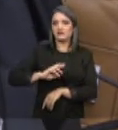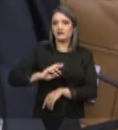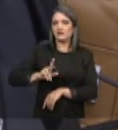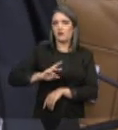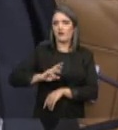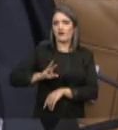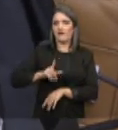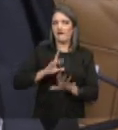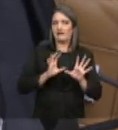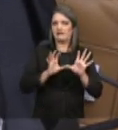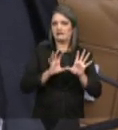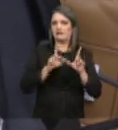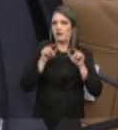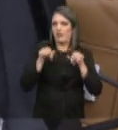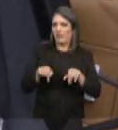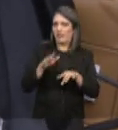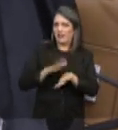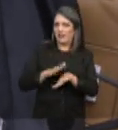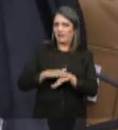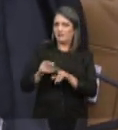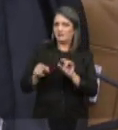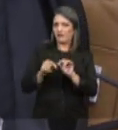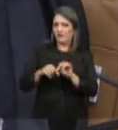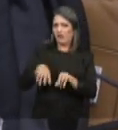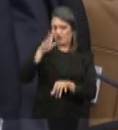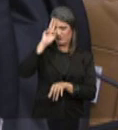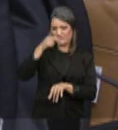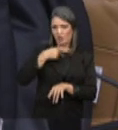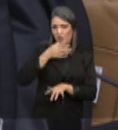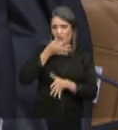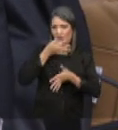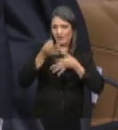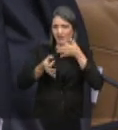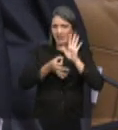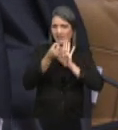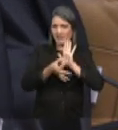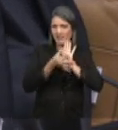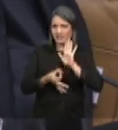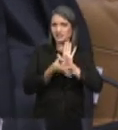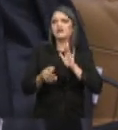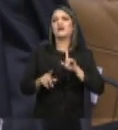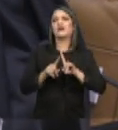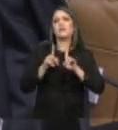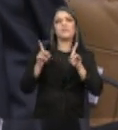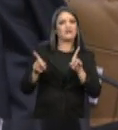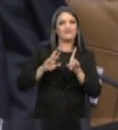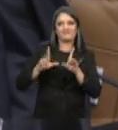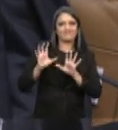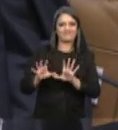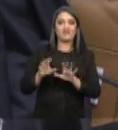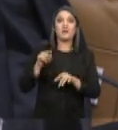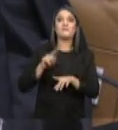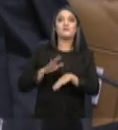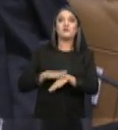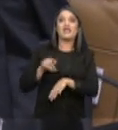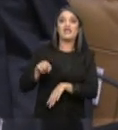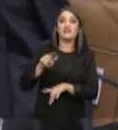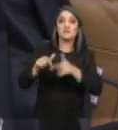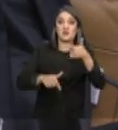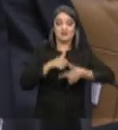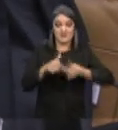mesmo se deu por essa série uma autocrítica são também dele as vozes do trabalho